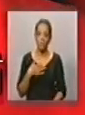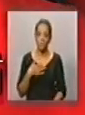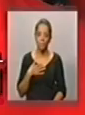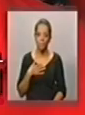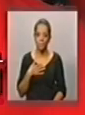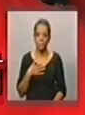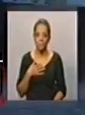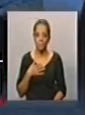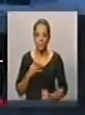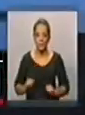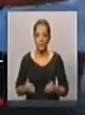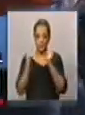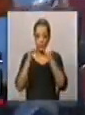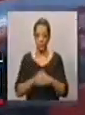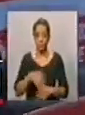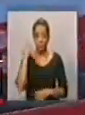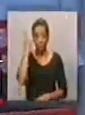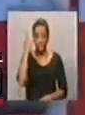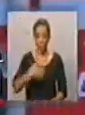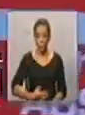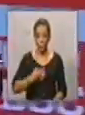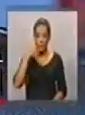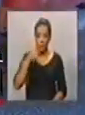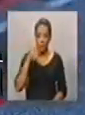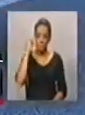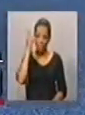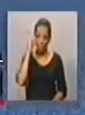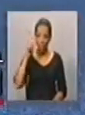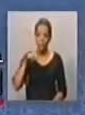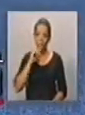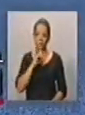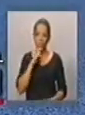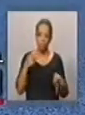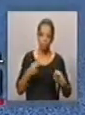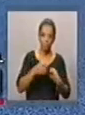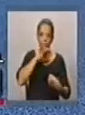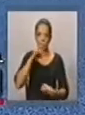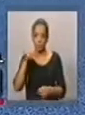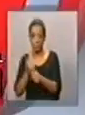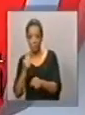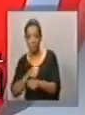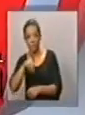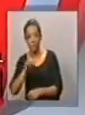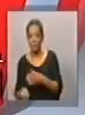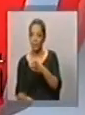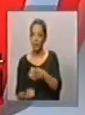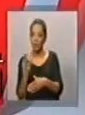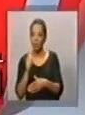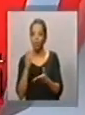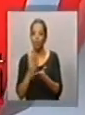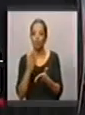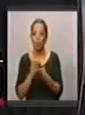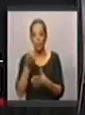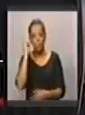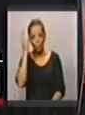o que mais causa stress. A pensar no bem-estar dos bombeiros e para conciliar a família e o trabalho, criaram a Escolinha de